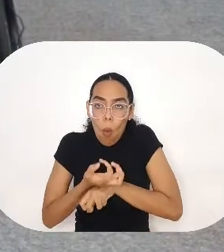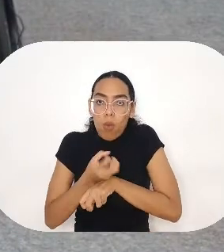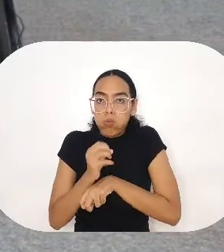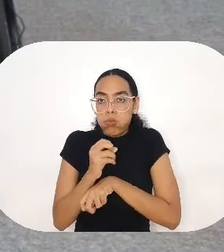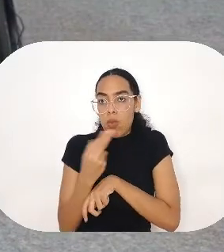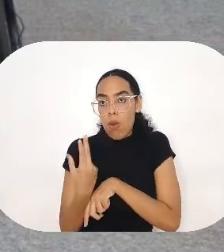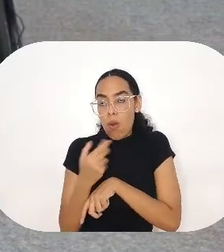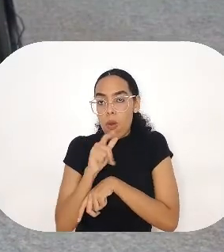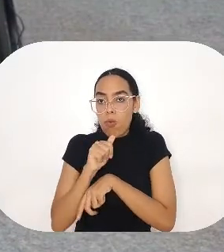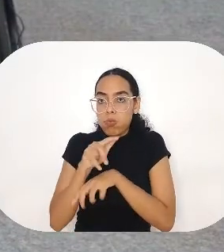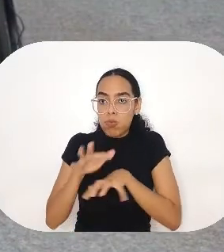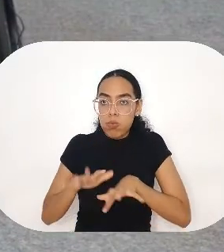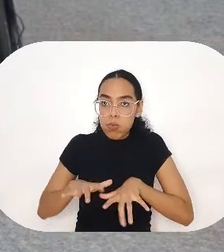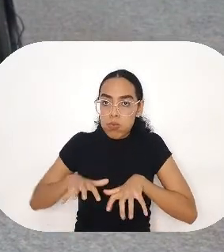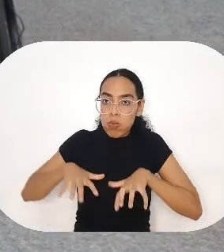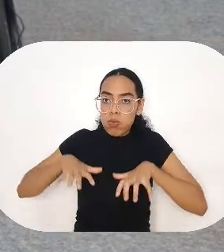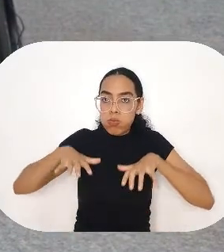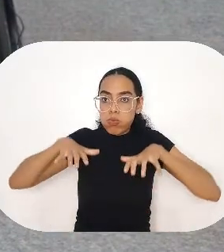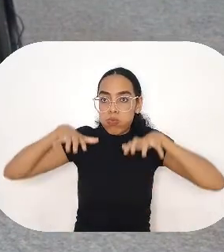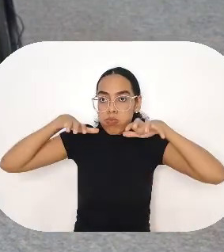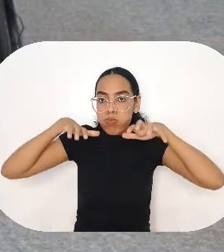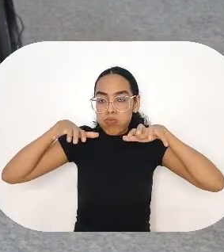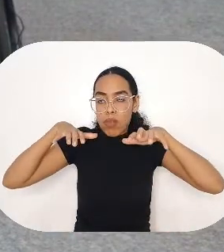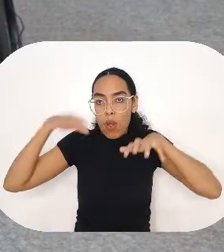e o culpado não